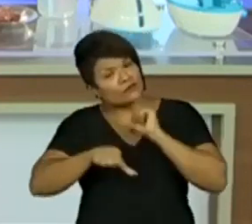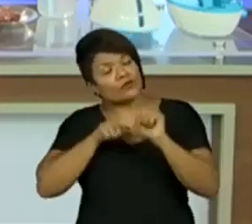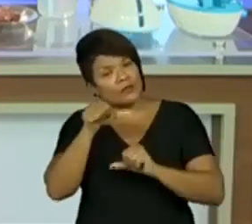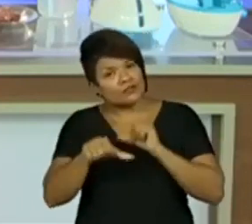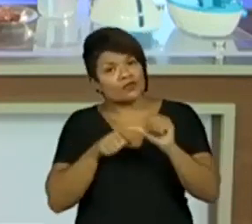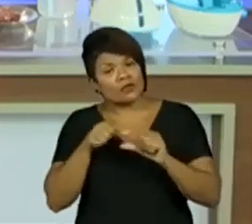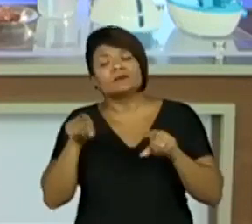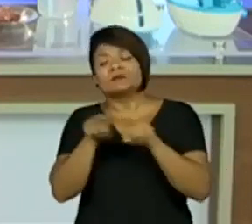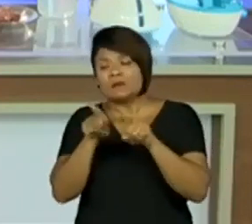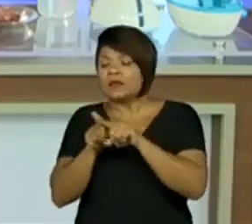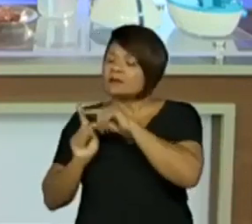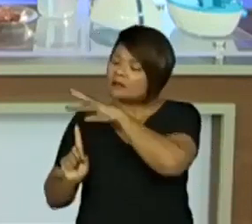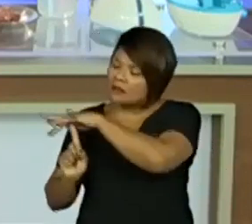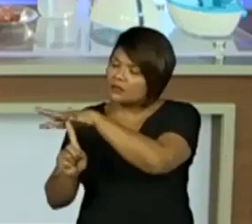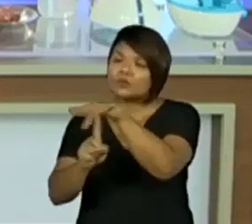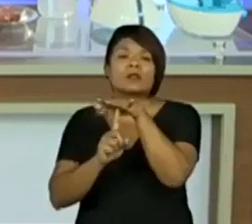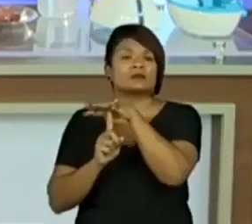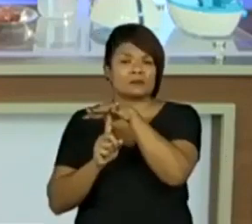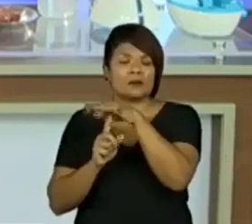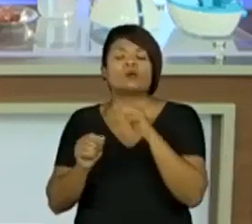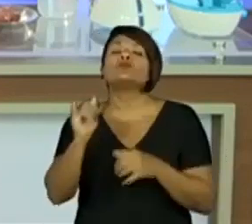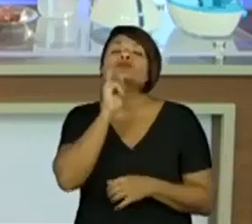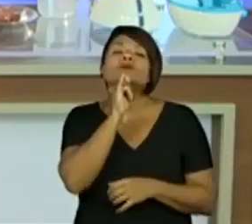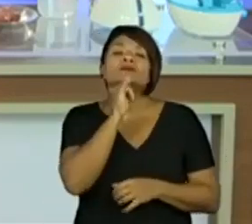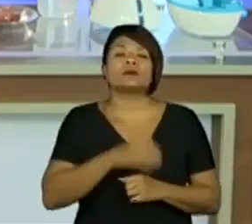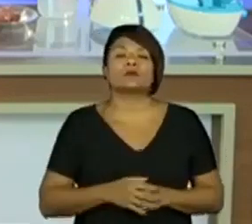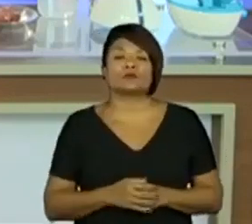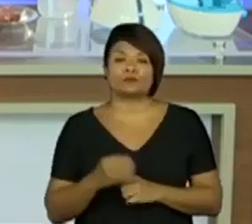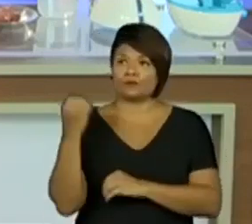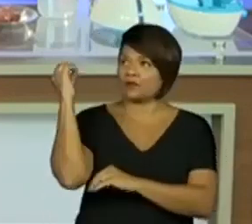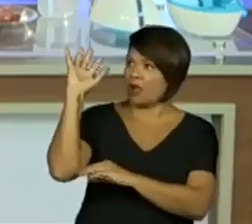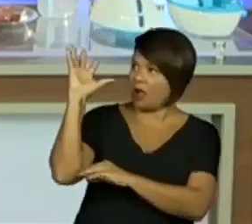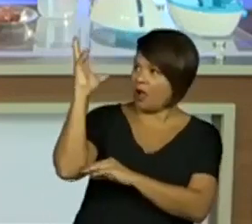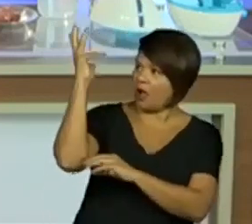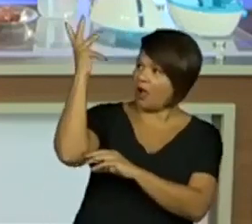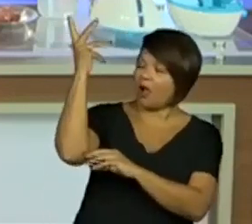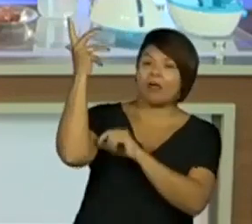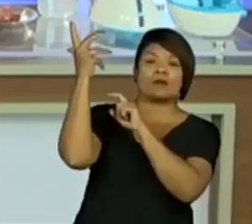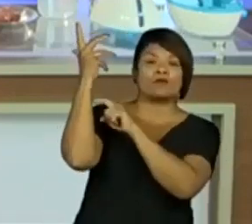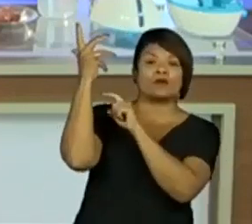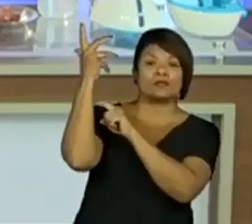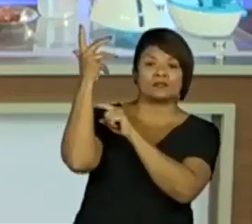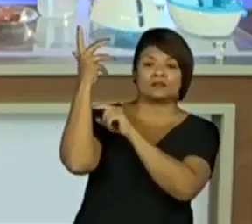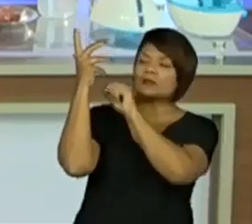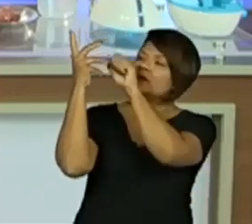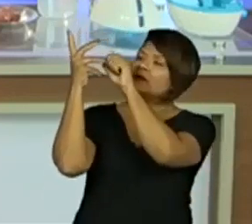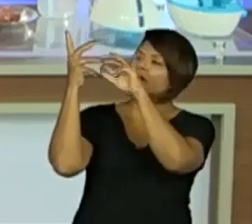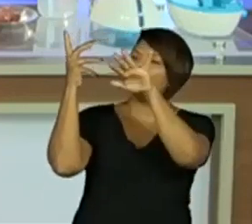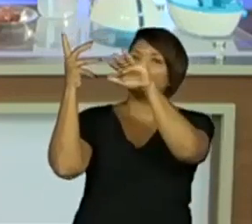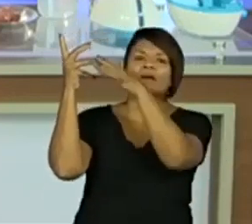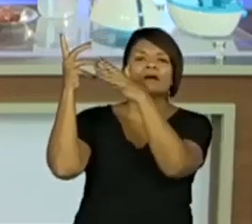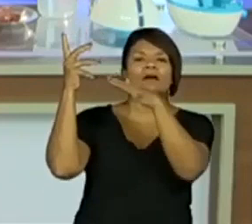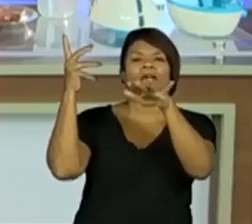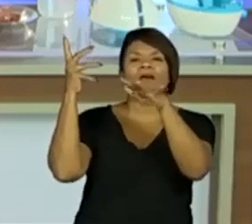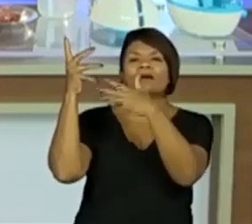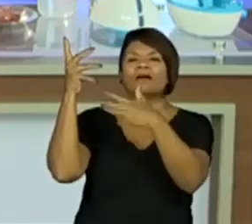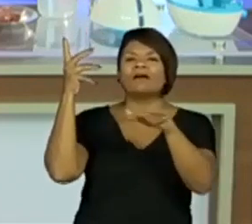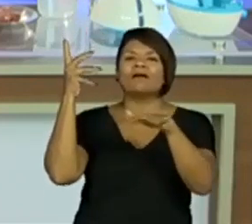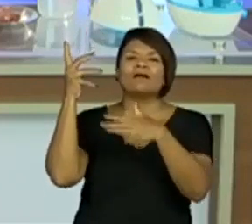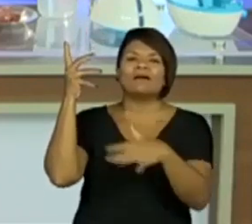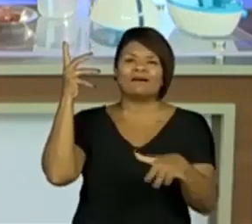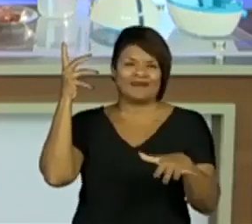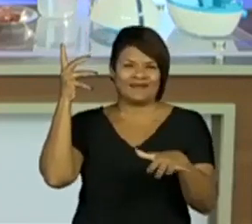na natureza, como, por exemplo, árvores que perdem suas folhas em